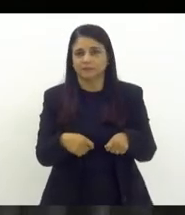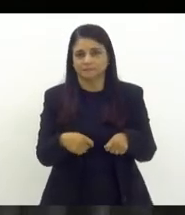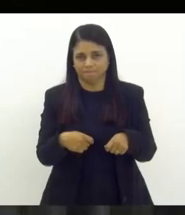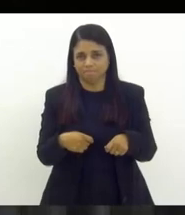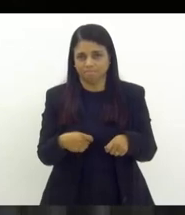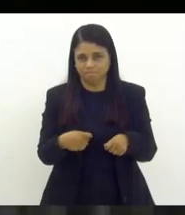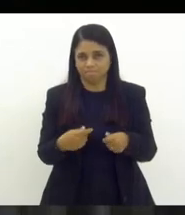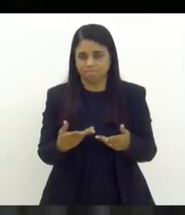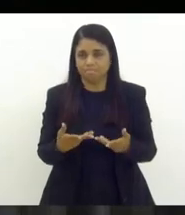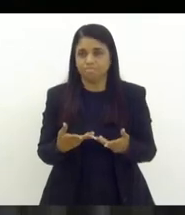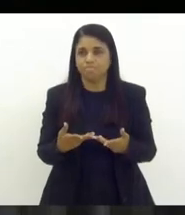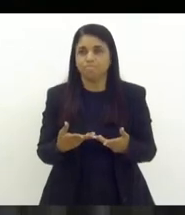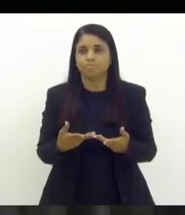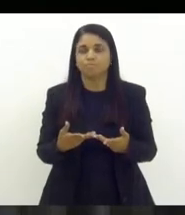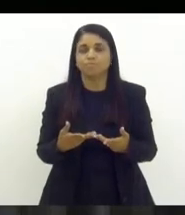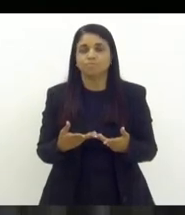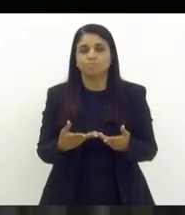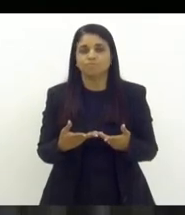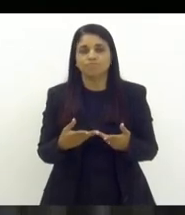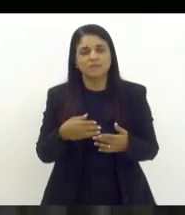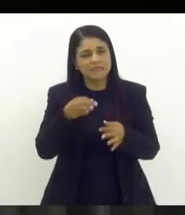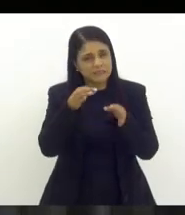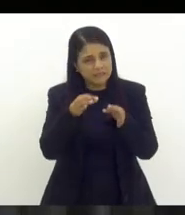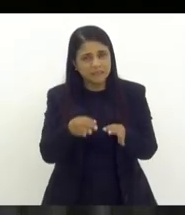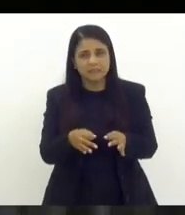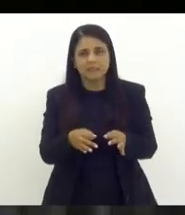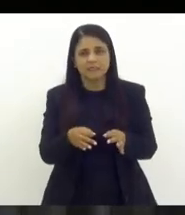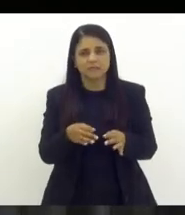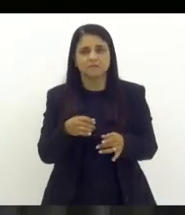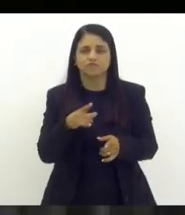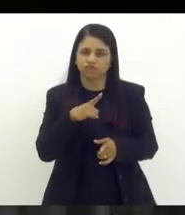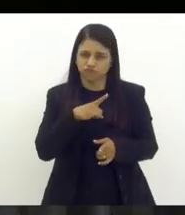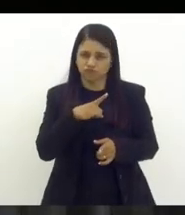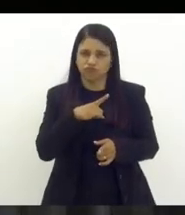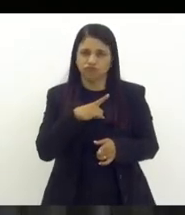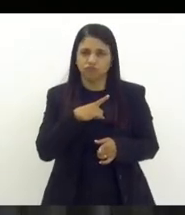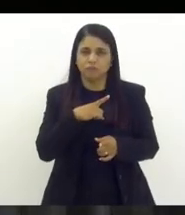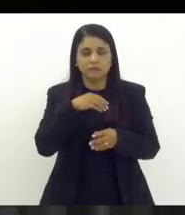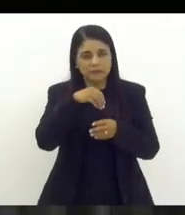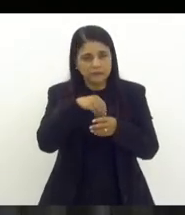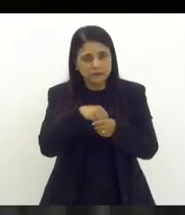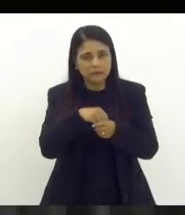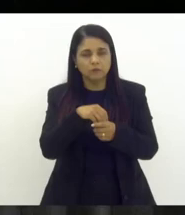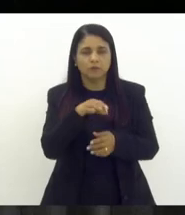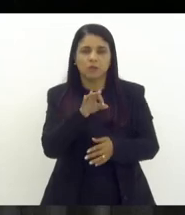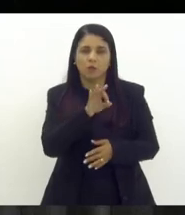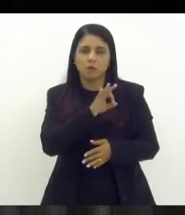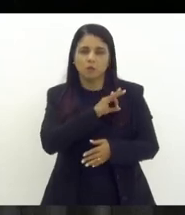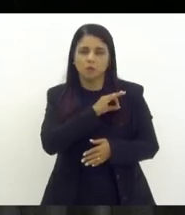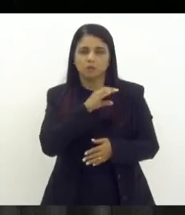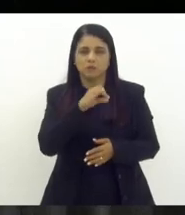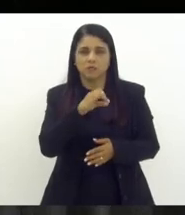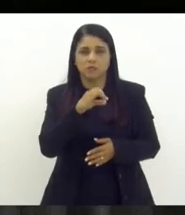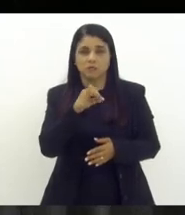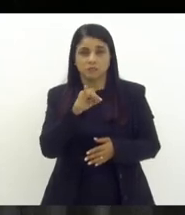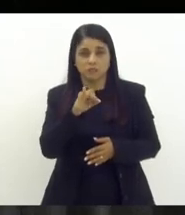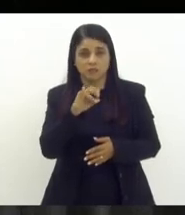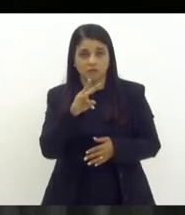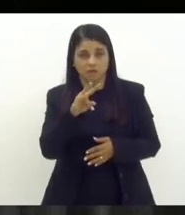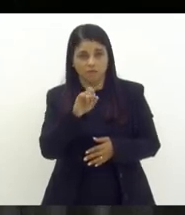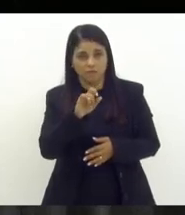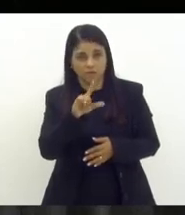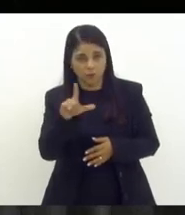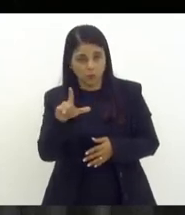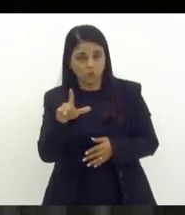eh isso será eu tenho certeza que dentro da própria Polícia Civil isso será eh acrescido isso